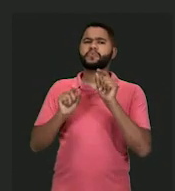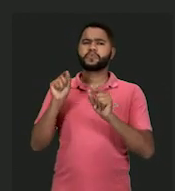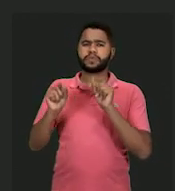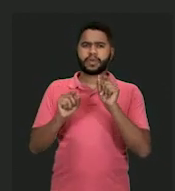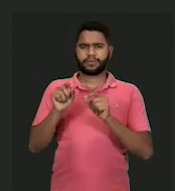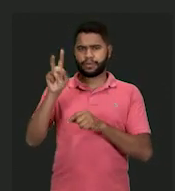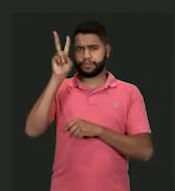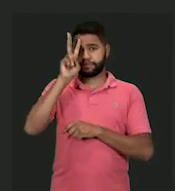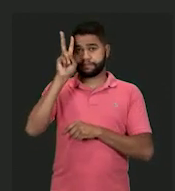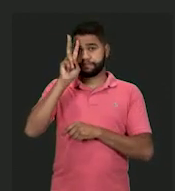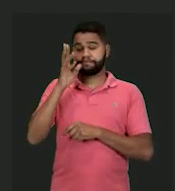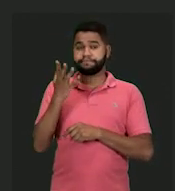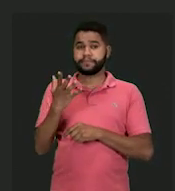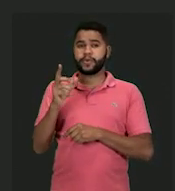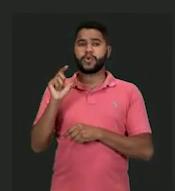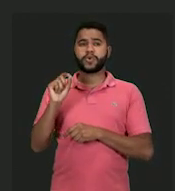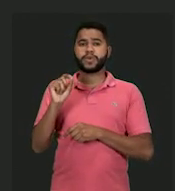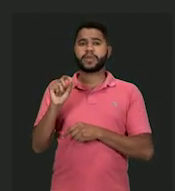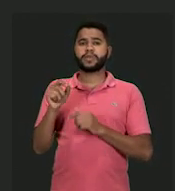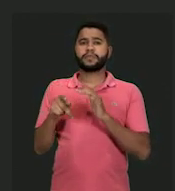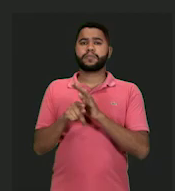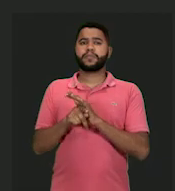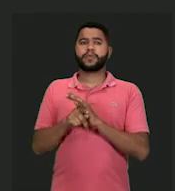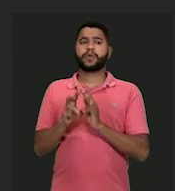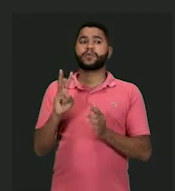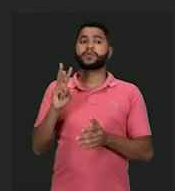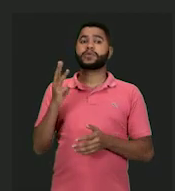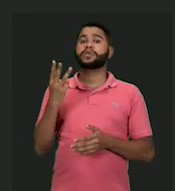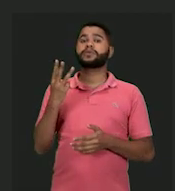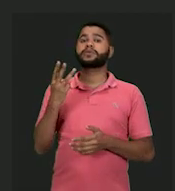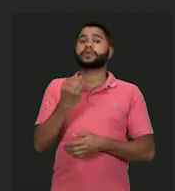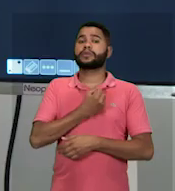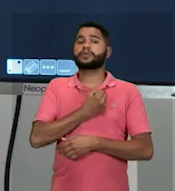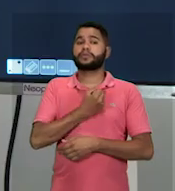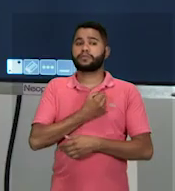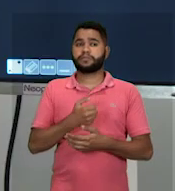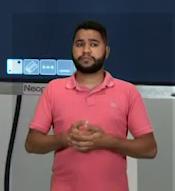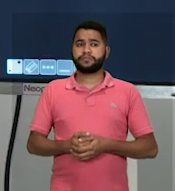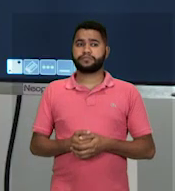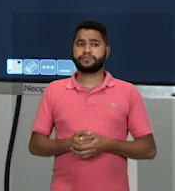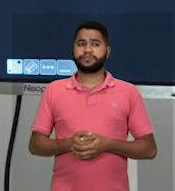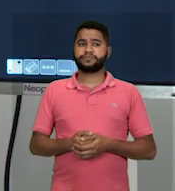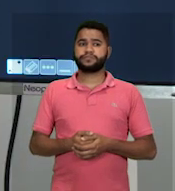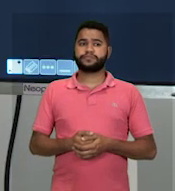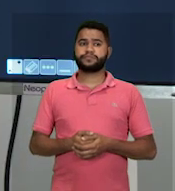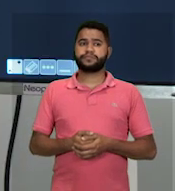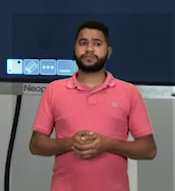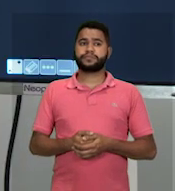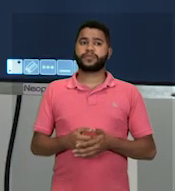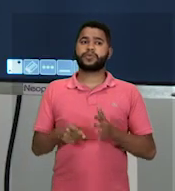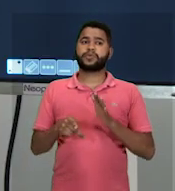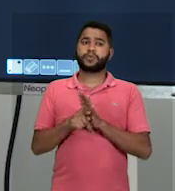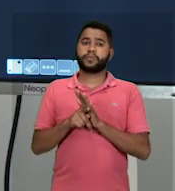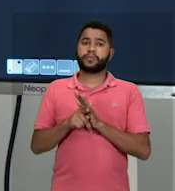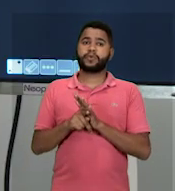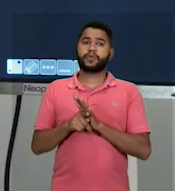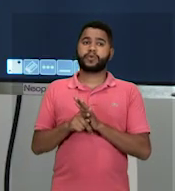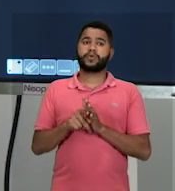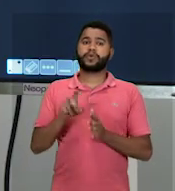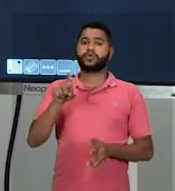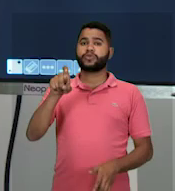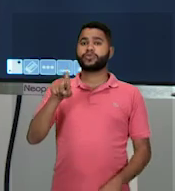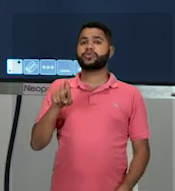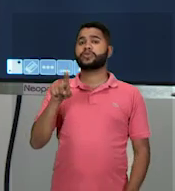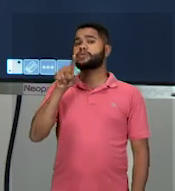Vamos lembrar, né? O que é uma média de 3 valores, por exemplo, né? Que muitos livros representam com barra, x